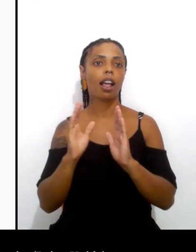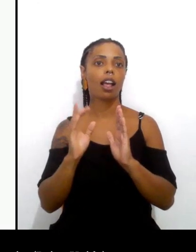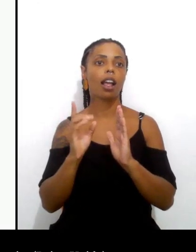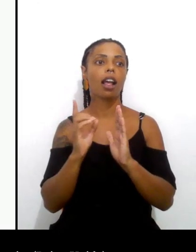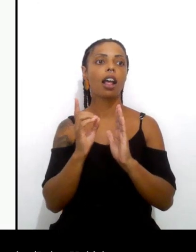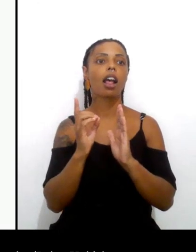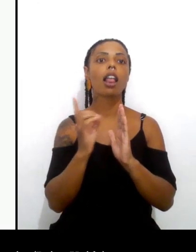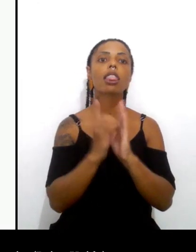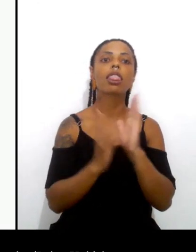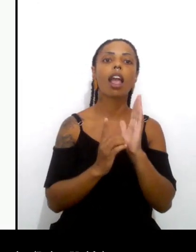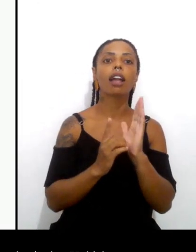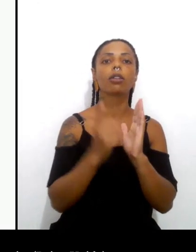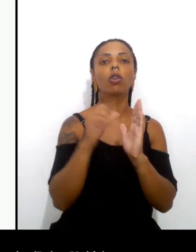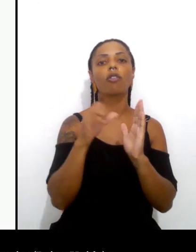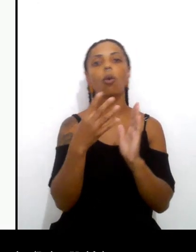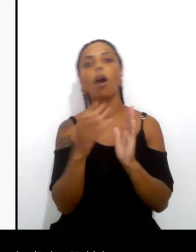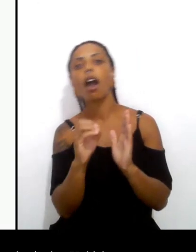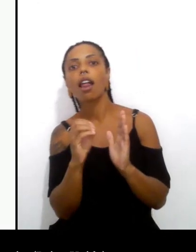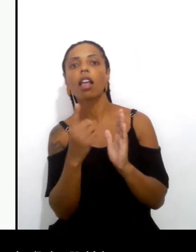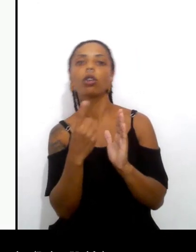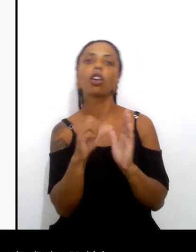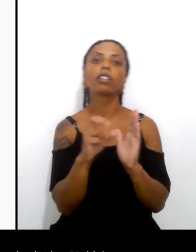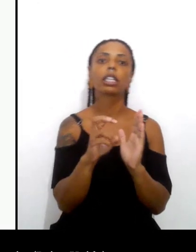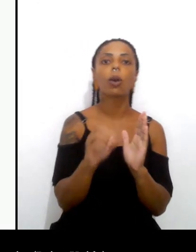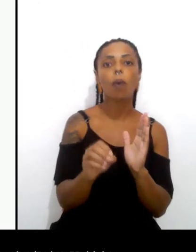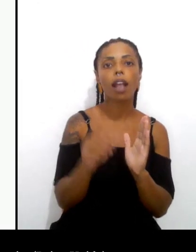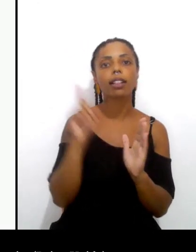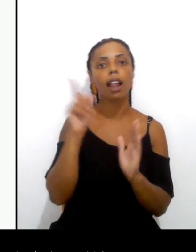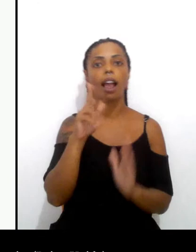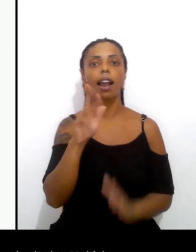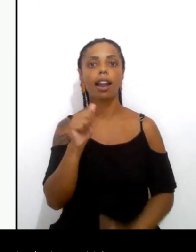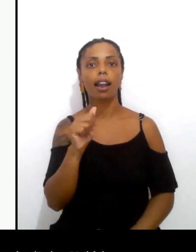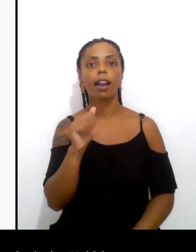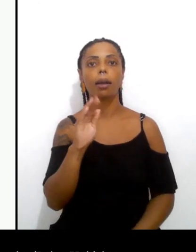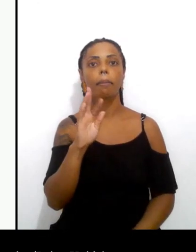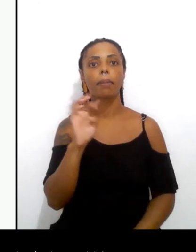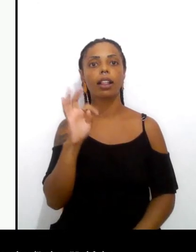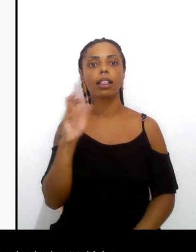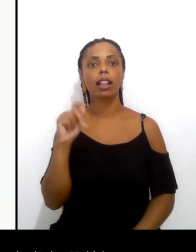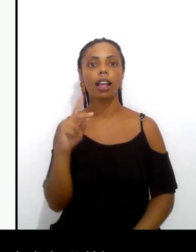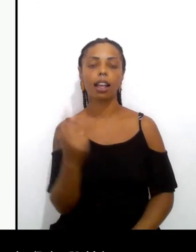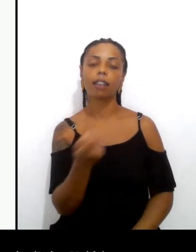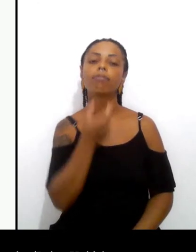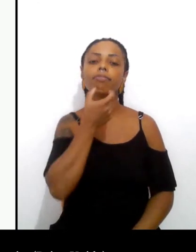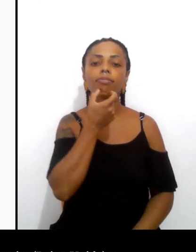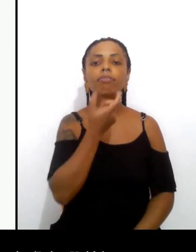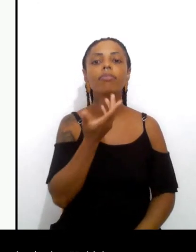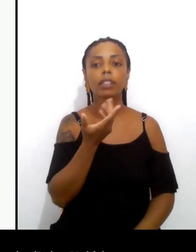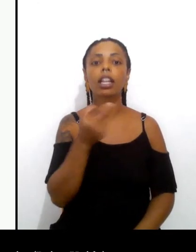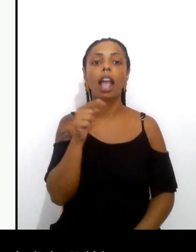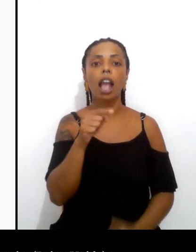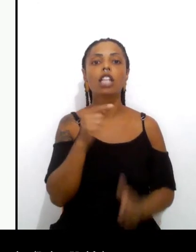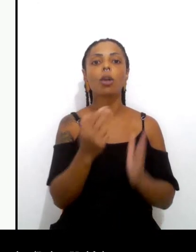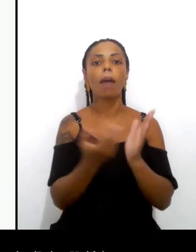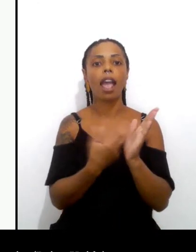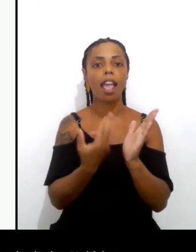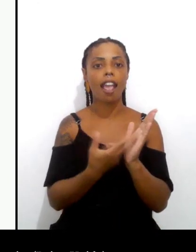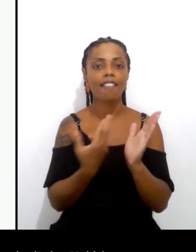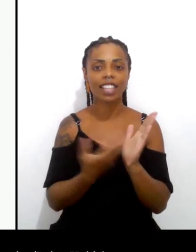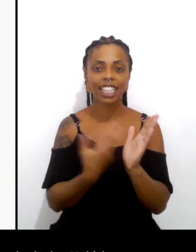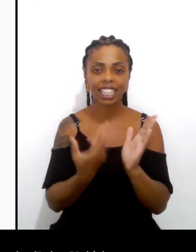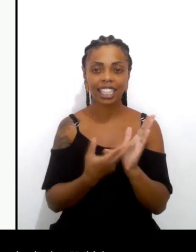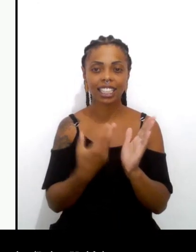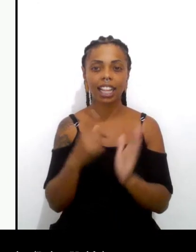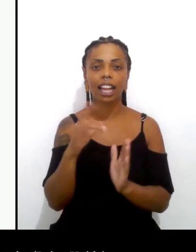50 na grã-bretanha essa é uma revista que mostrava então o carneiro morto